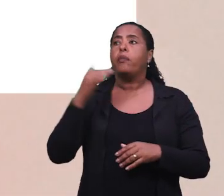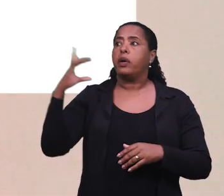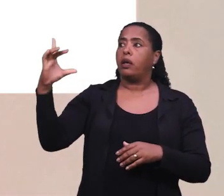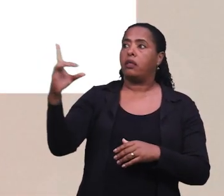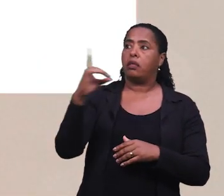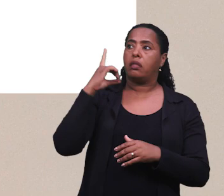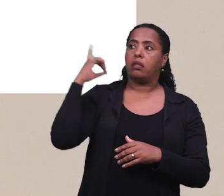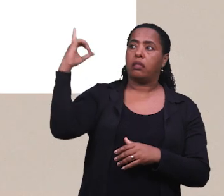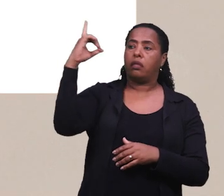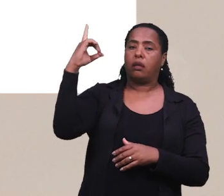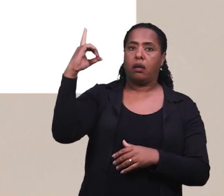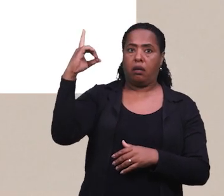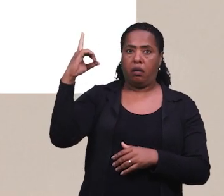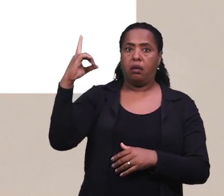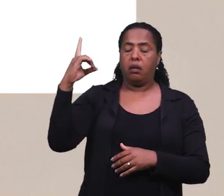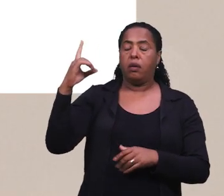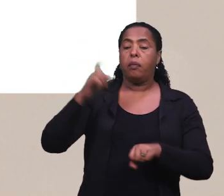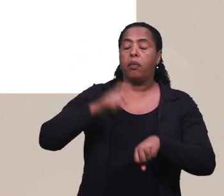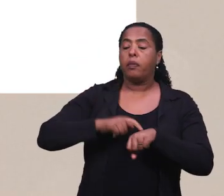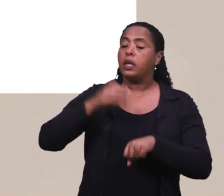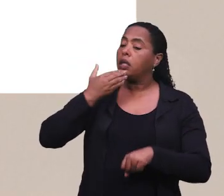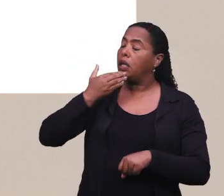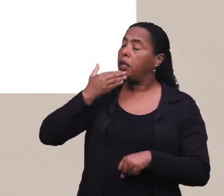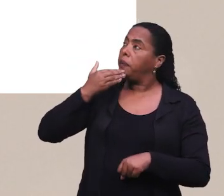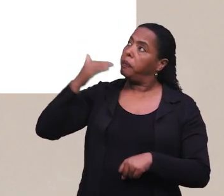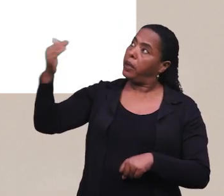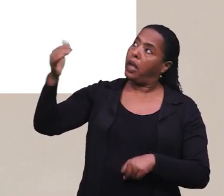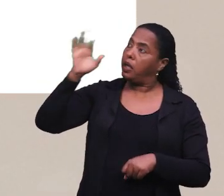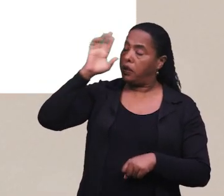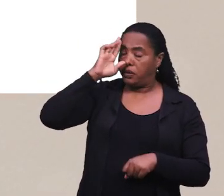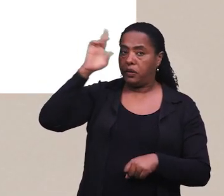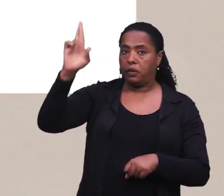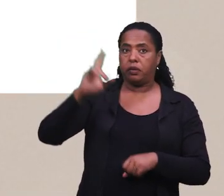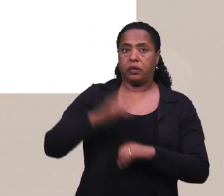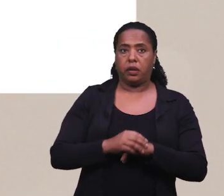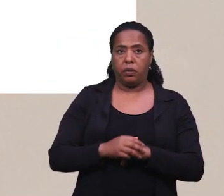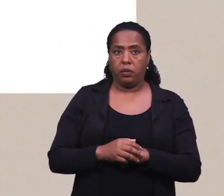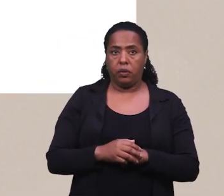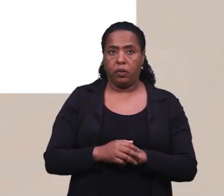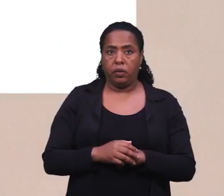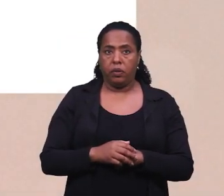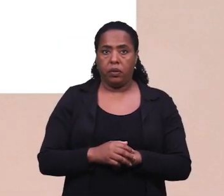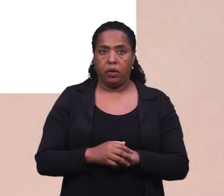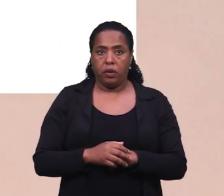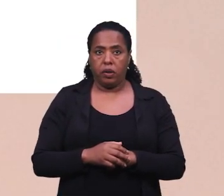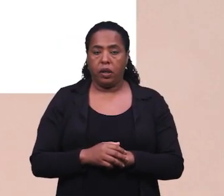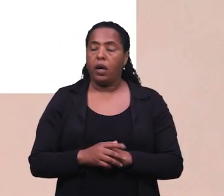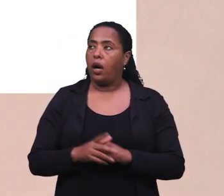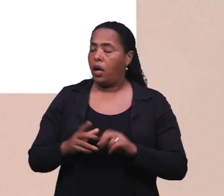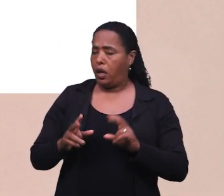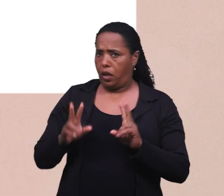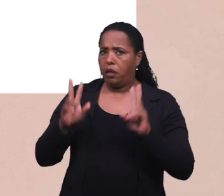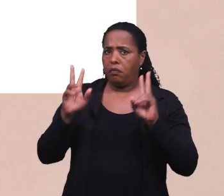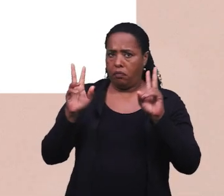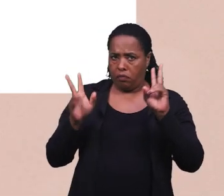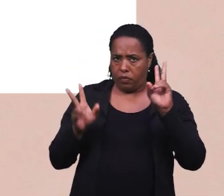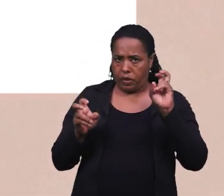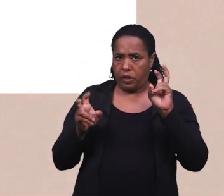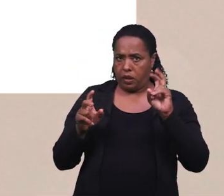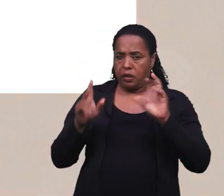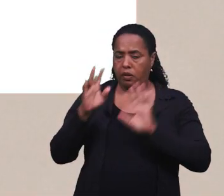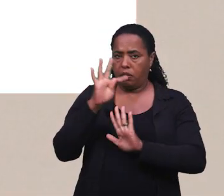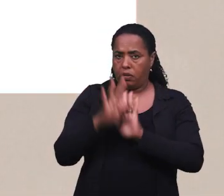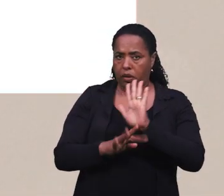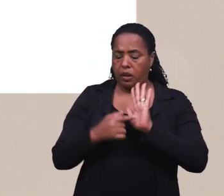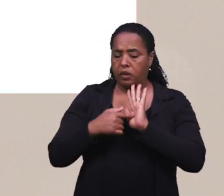agora também, quando estou idoso e de cabelos brancos, não me desampares, ó Deus,